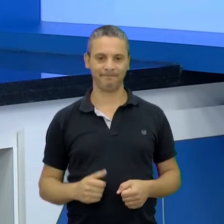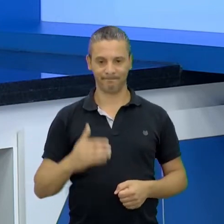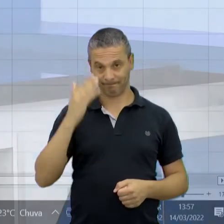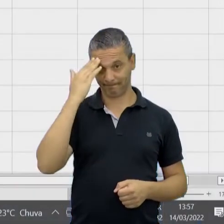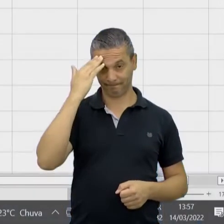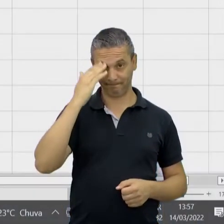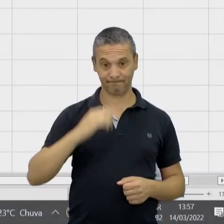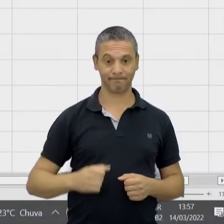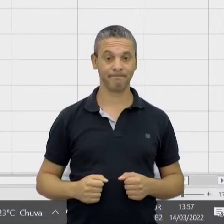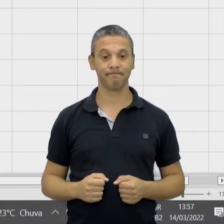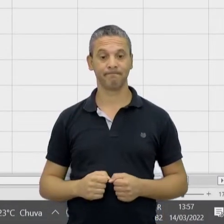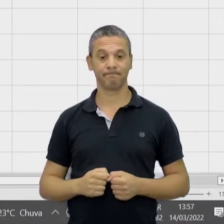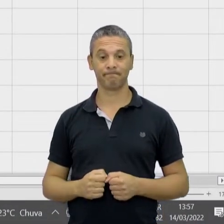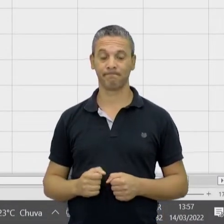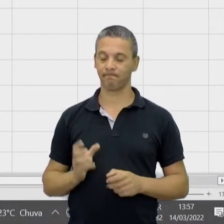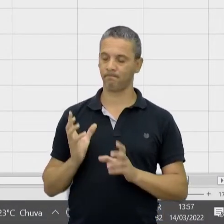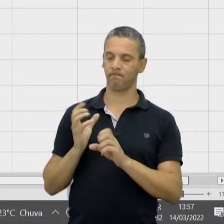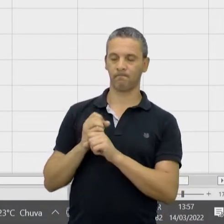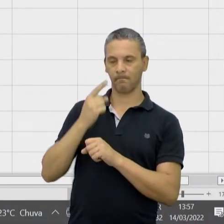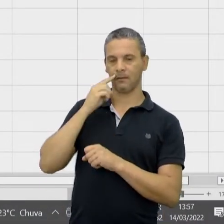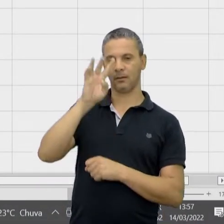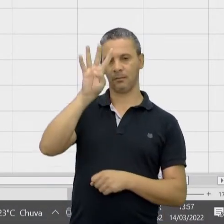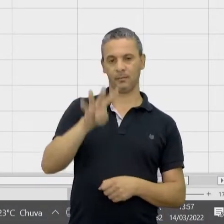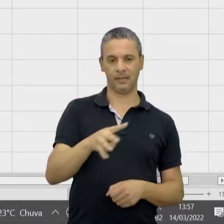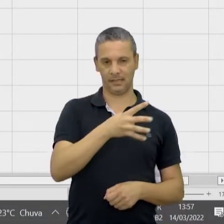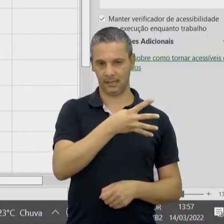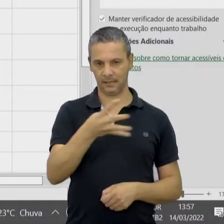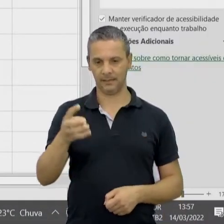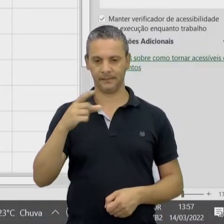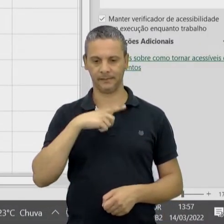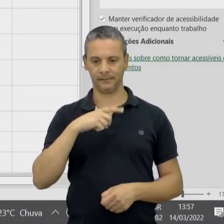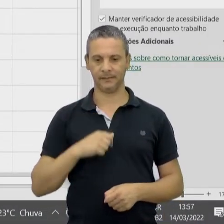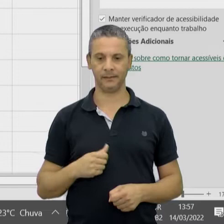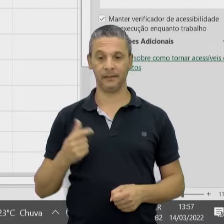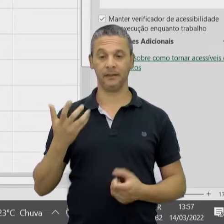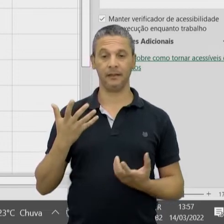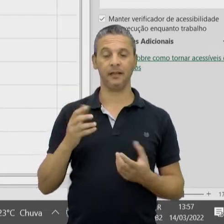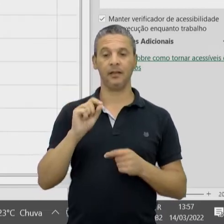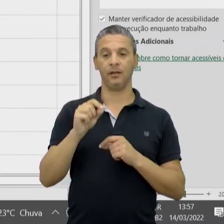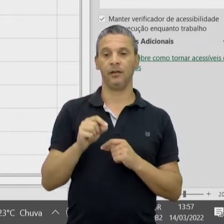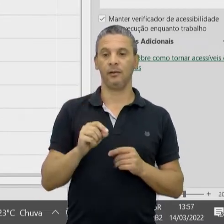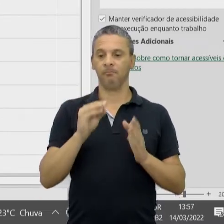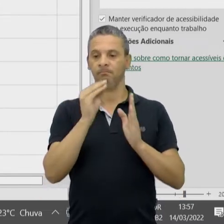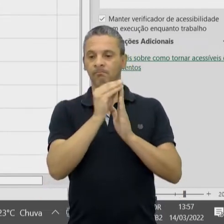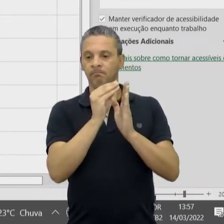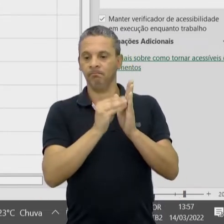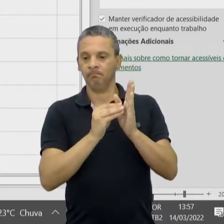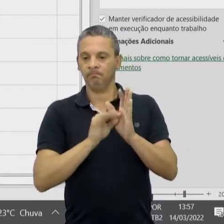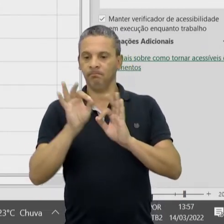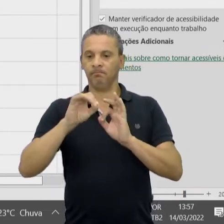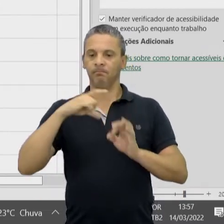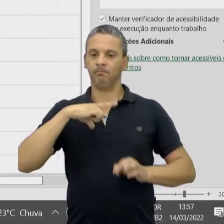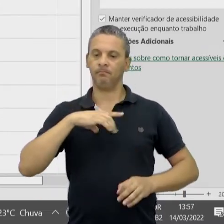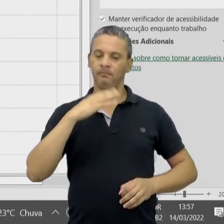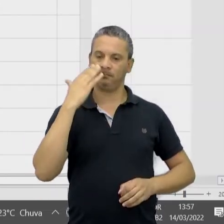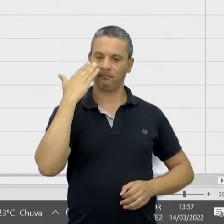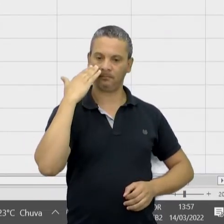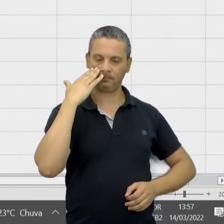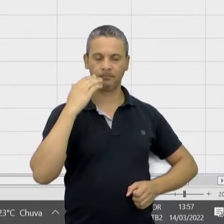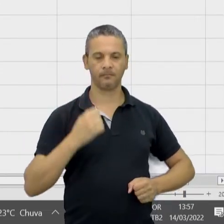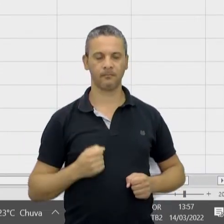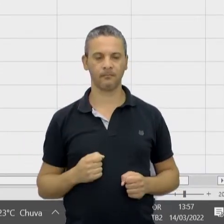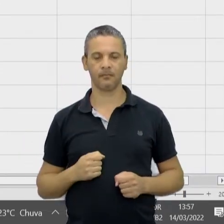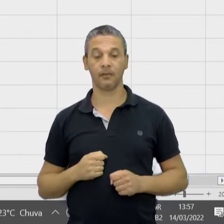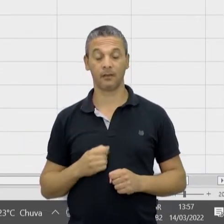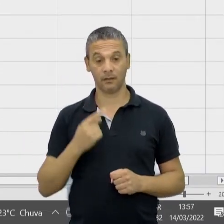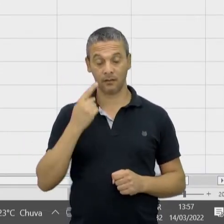lazer, tá? Então nós vamos fazer essa planilha. Então vamos lá, ó. Então se eu quero renomear uma planilha, eu venho aqui na